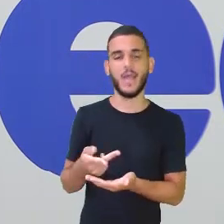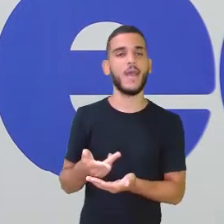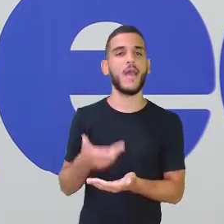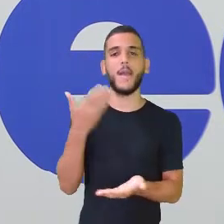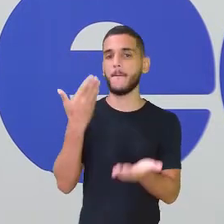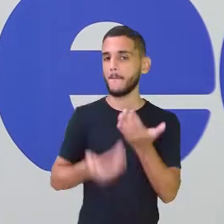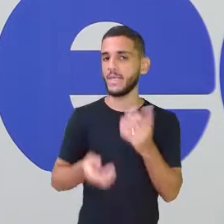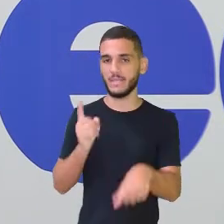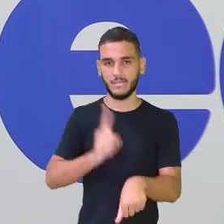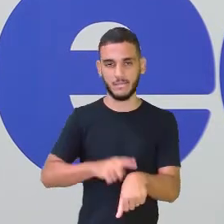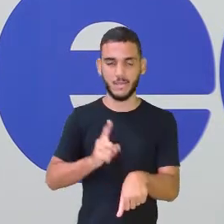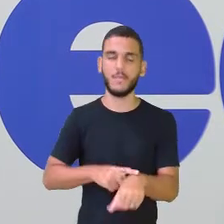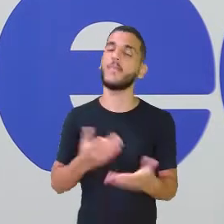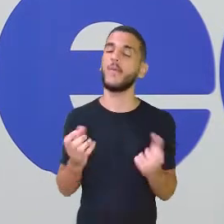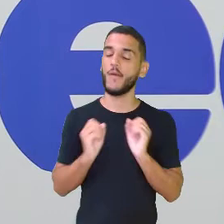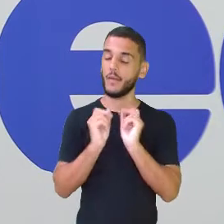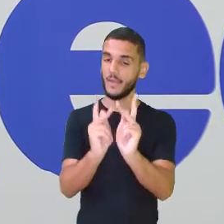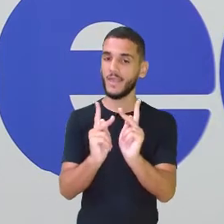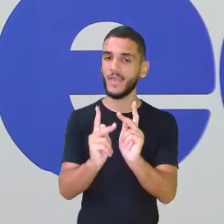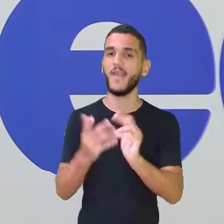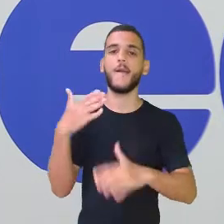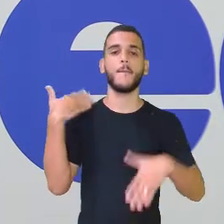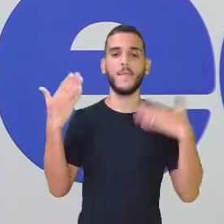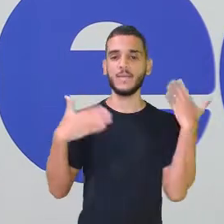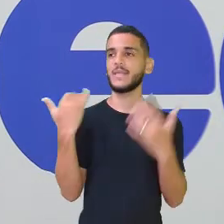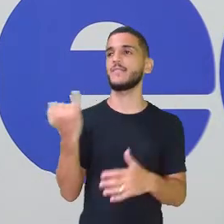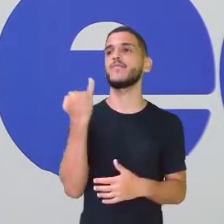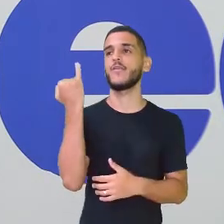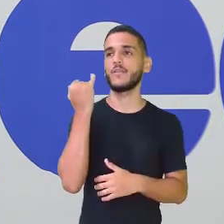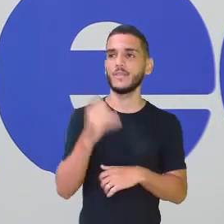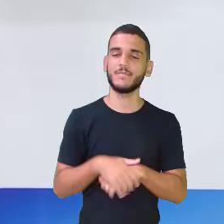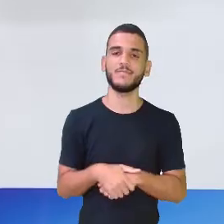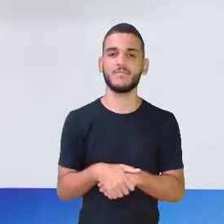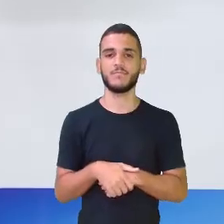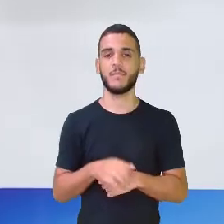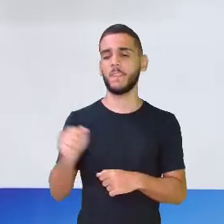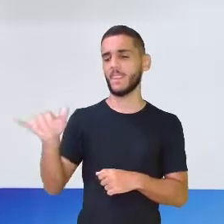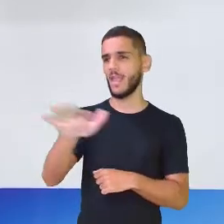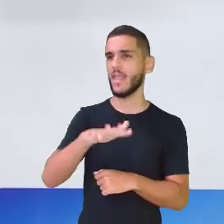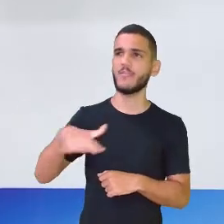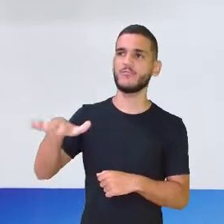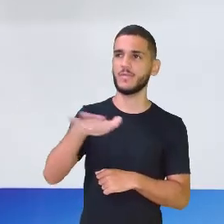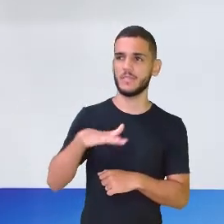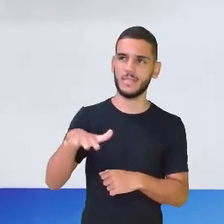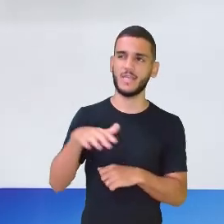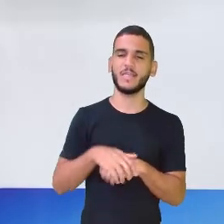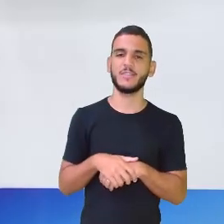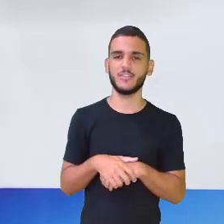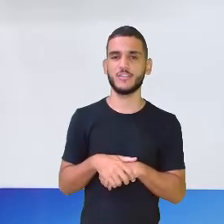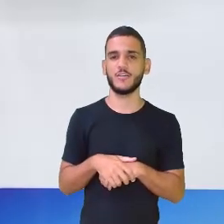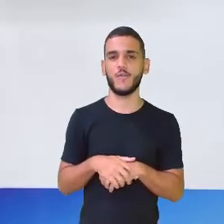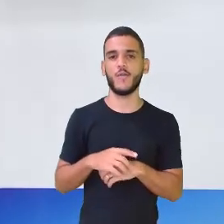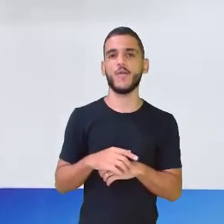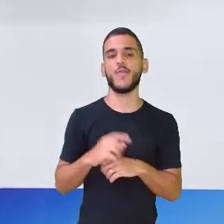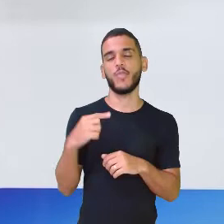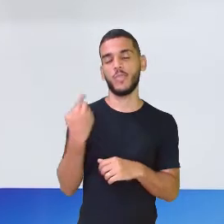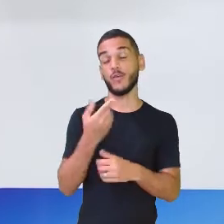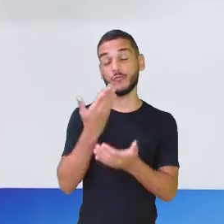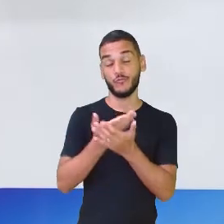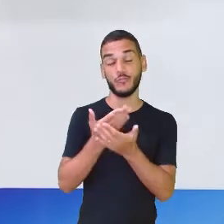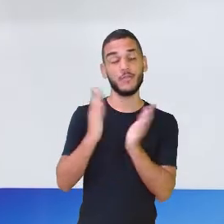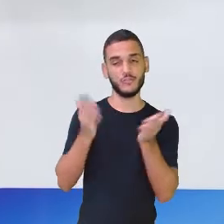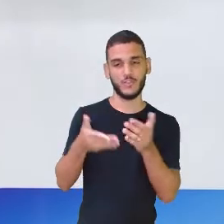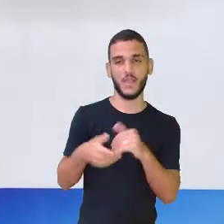tempo. Vale o passeio, não vale? Demais, demais. E vale. olha só, as paisagens, como a gente já comentou aqui,